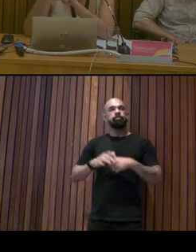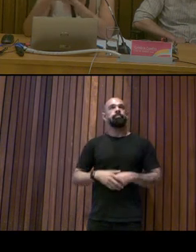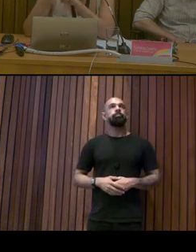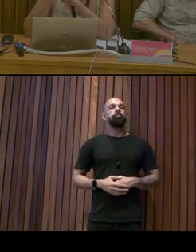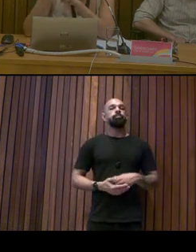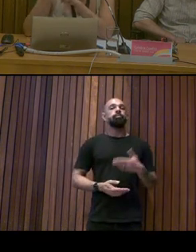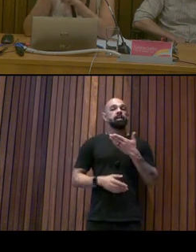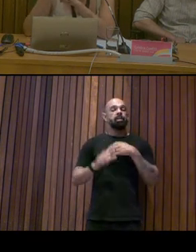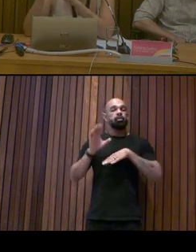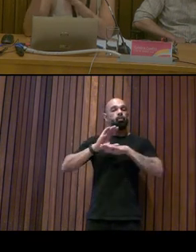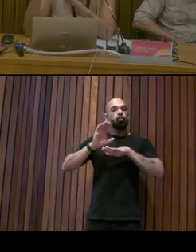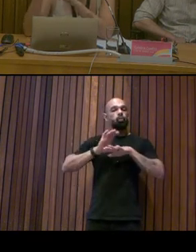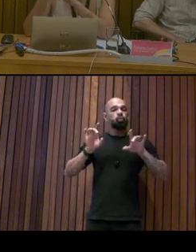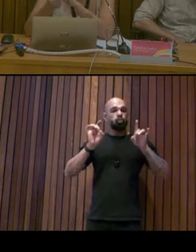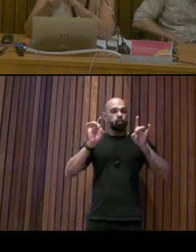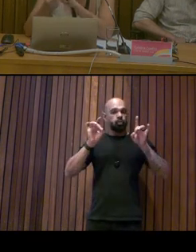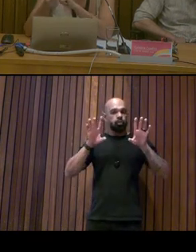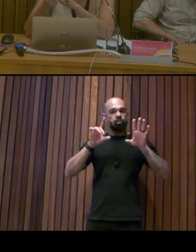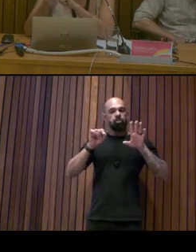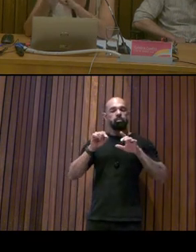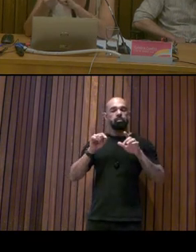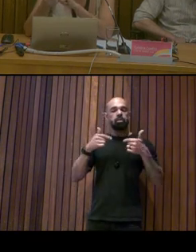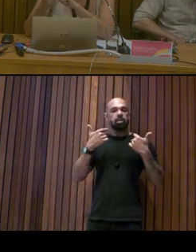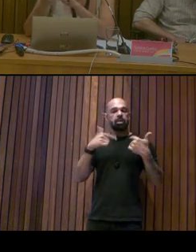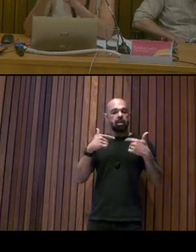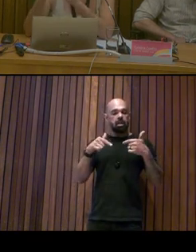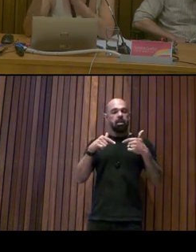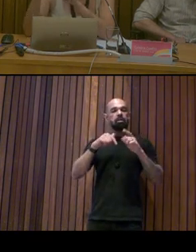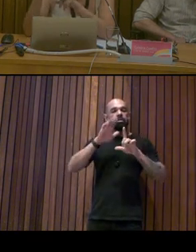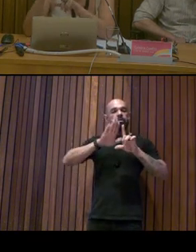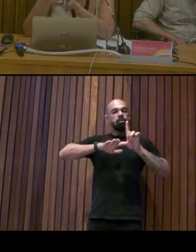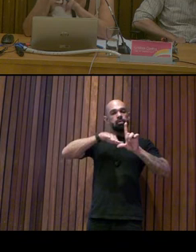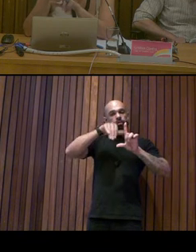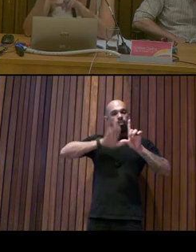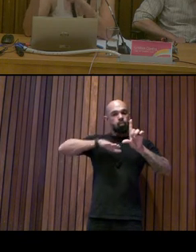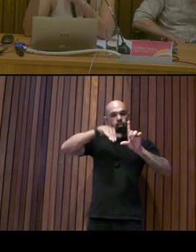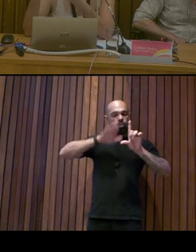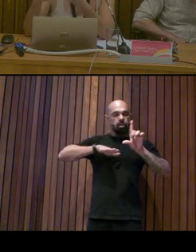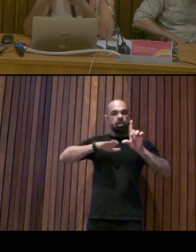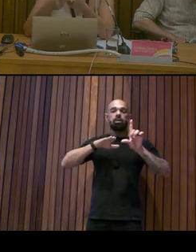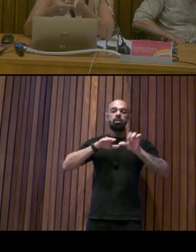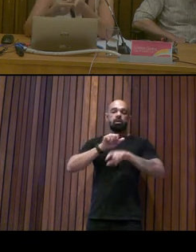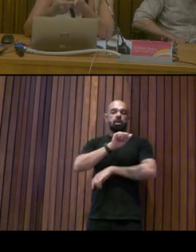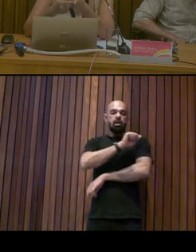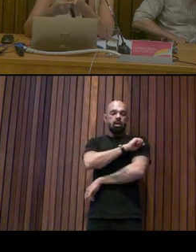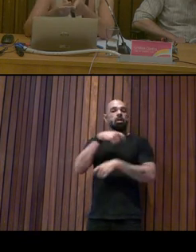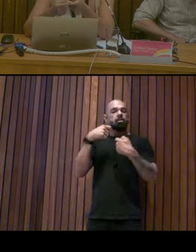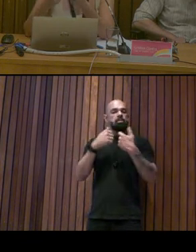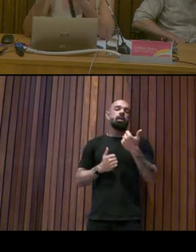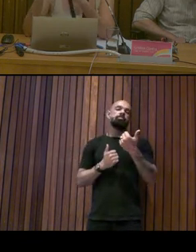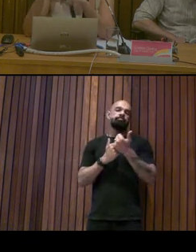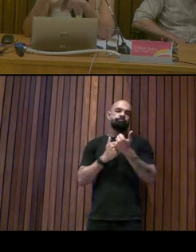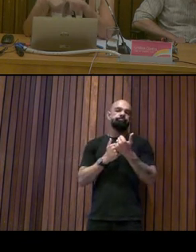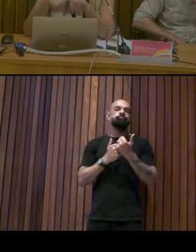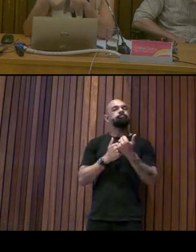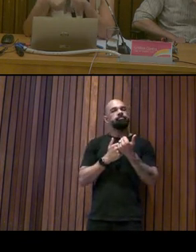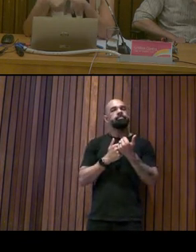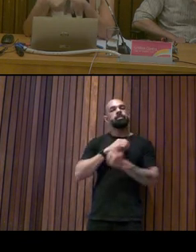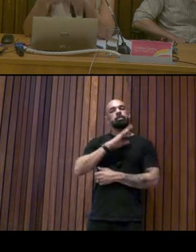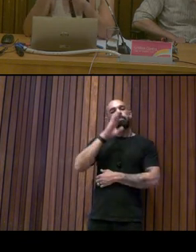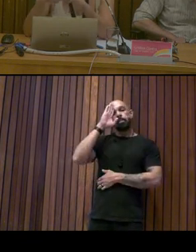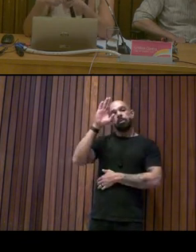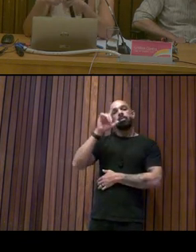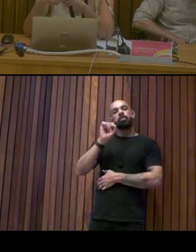curso especificamente, para a execução dos murais, os alunos precisariam ter auxiliares. E a gente